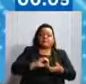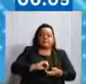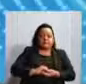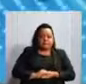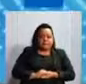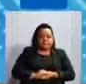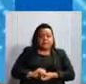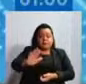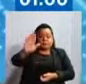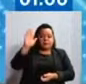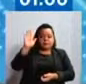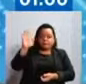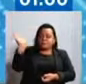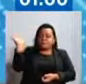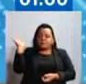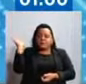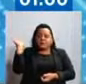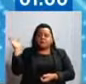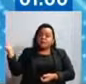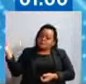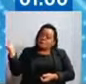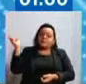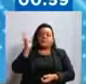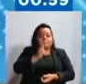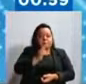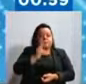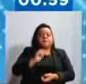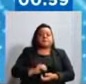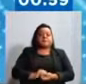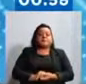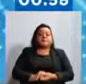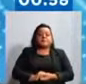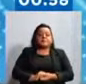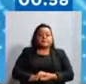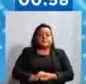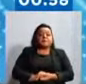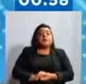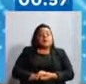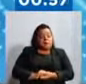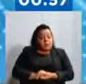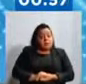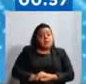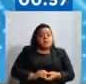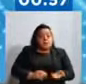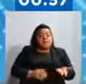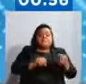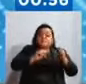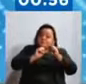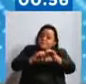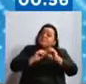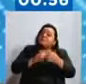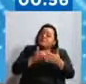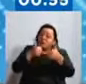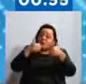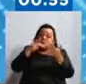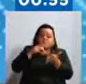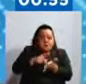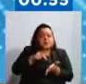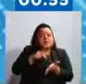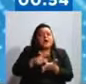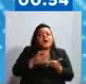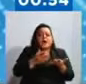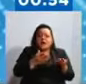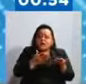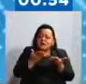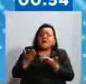Candidato Lindomar Garçom, a tréplica. A educação, como eu disse, é prioridade. A área rural, por exemplo, nós